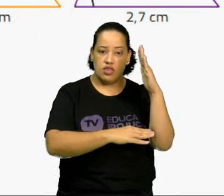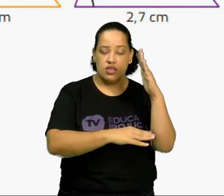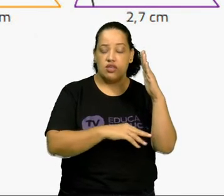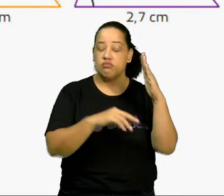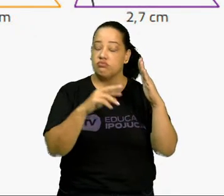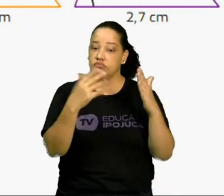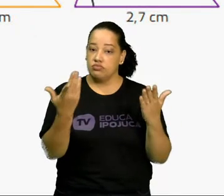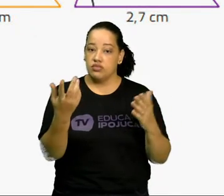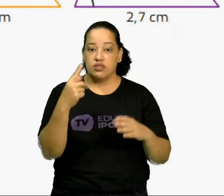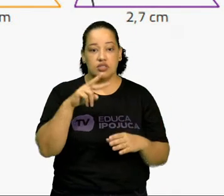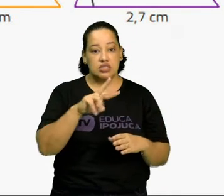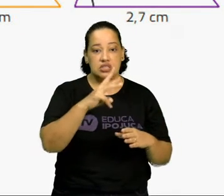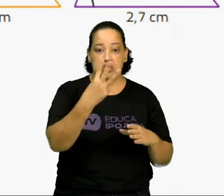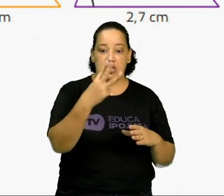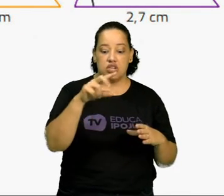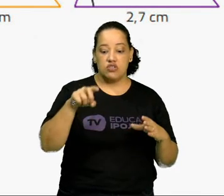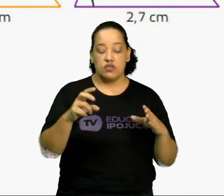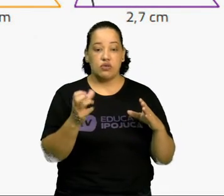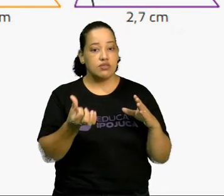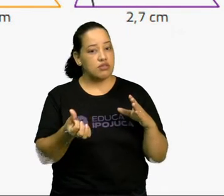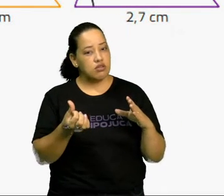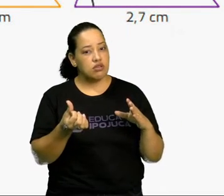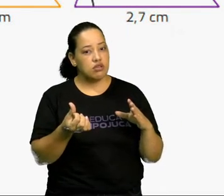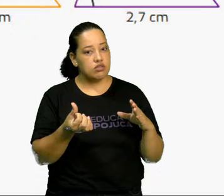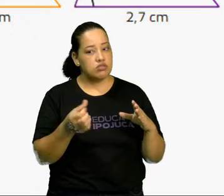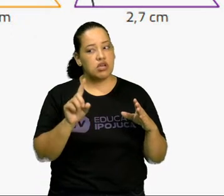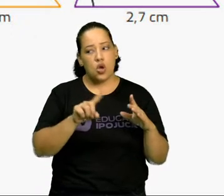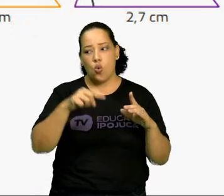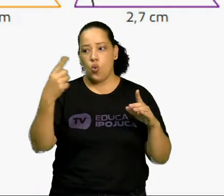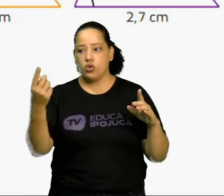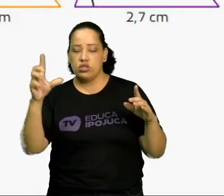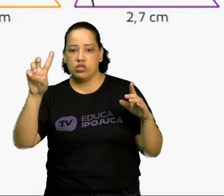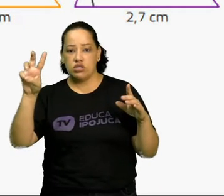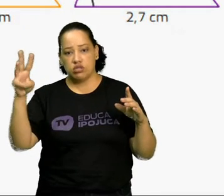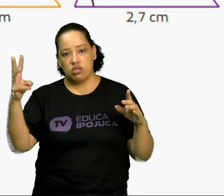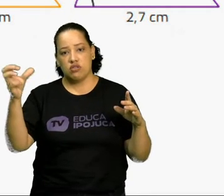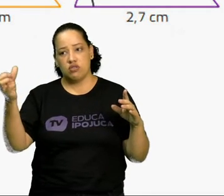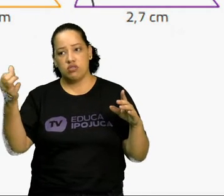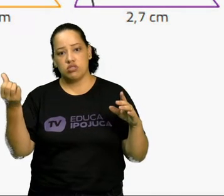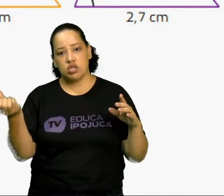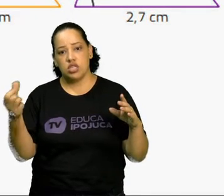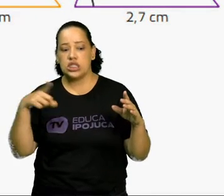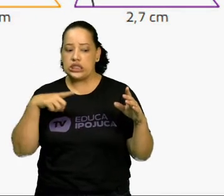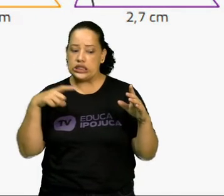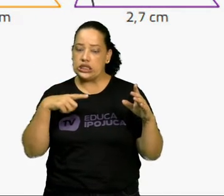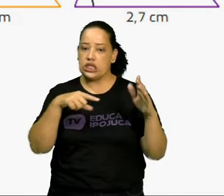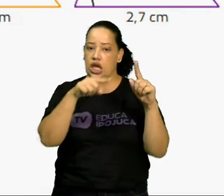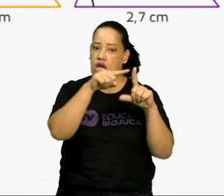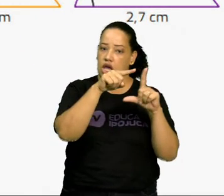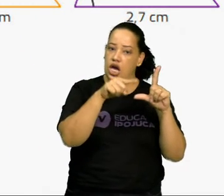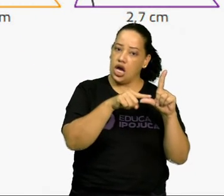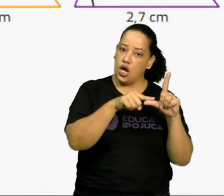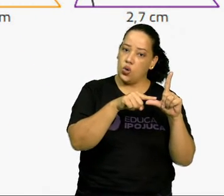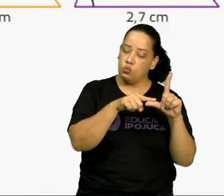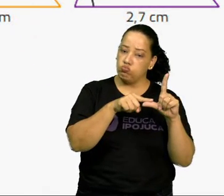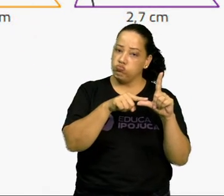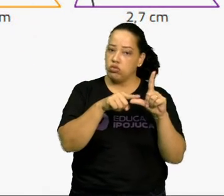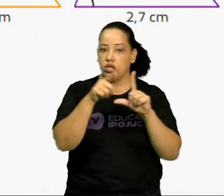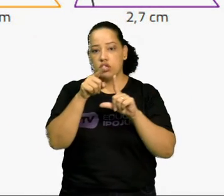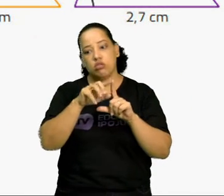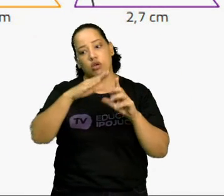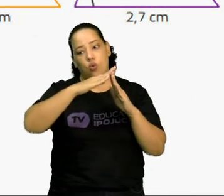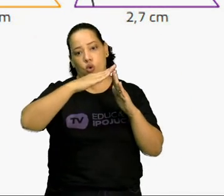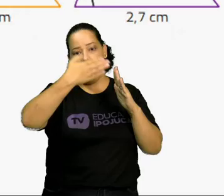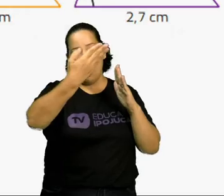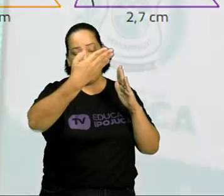medidas 3,6, o outro também tem. Tem um ângulo no meio e um lado. Já dá para